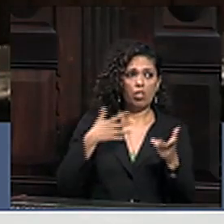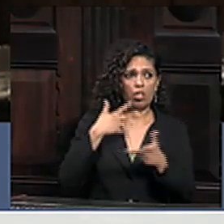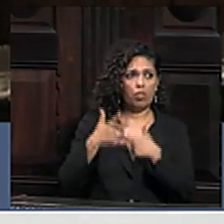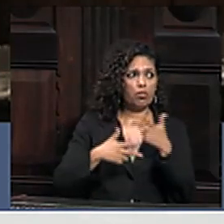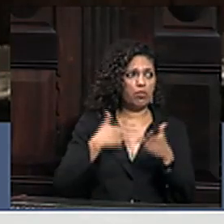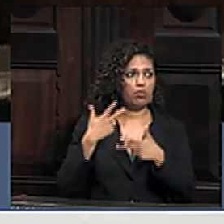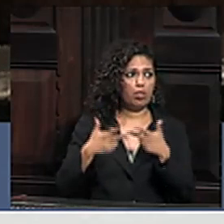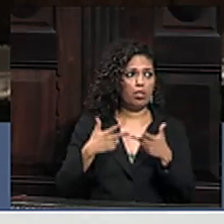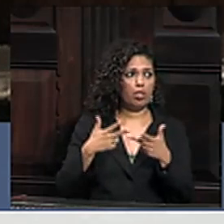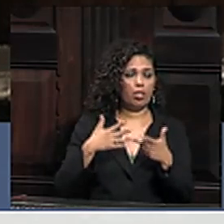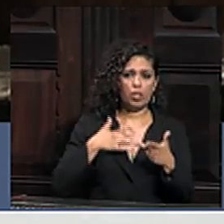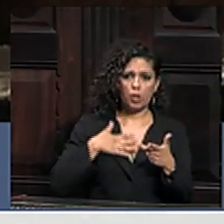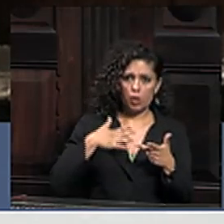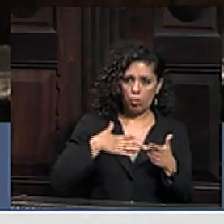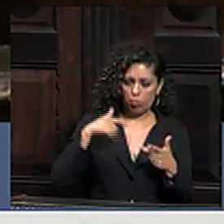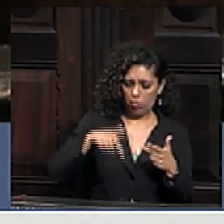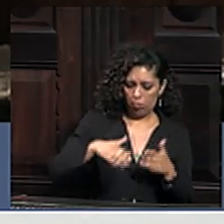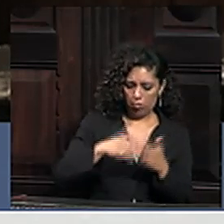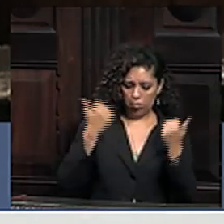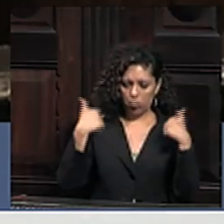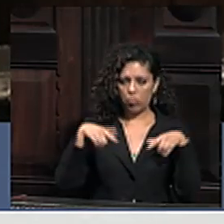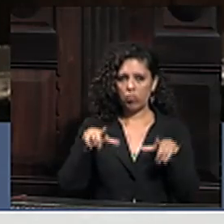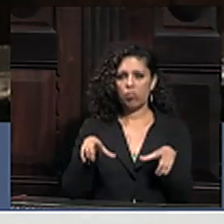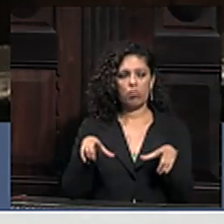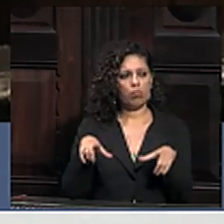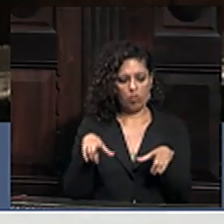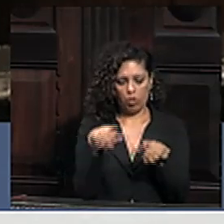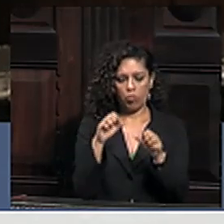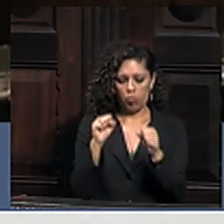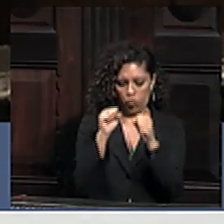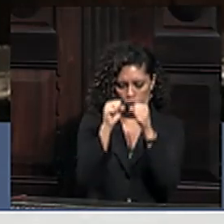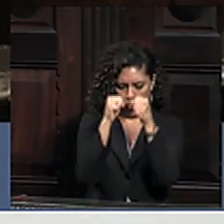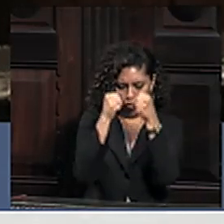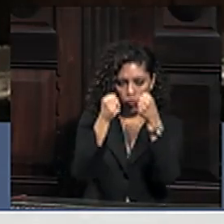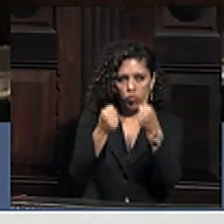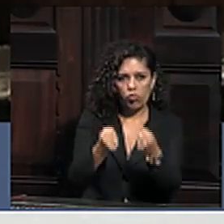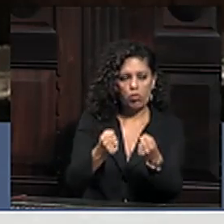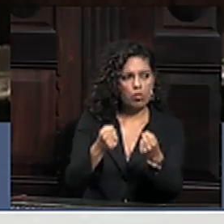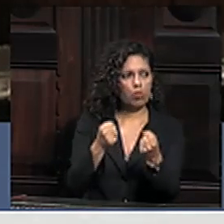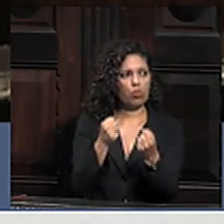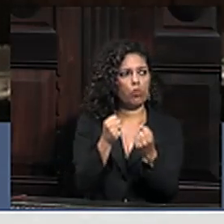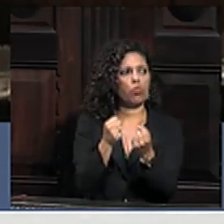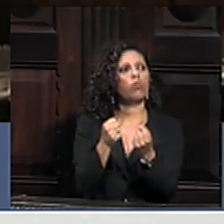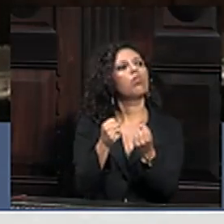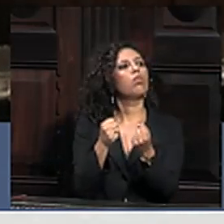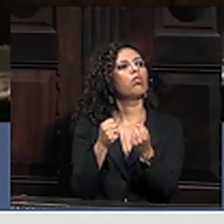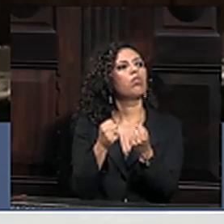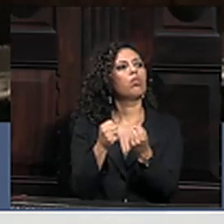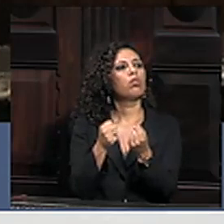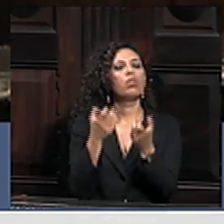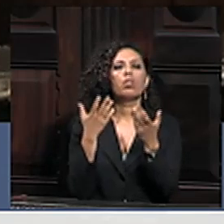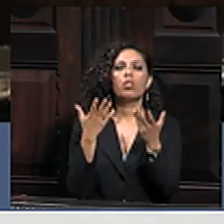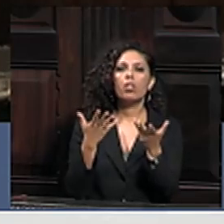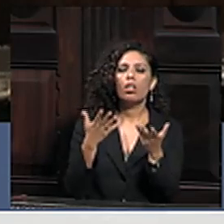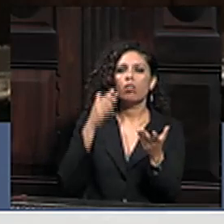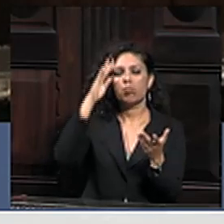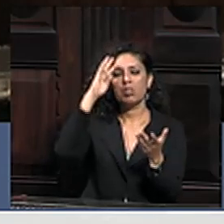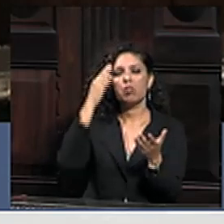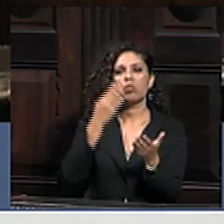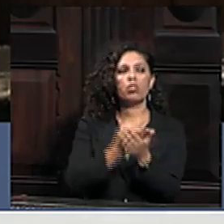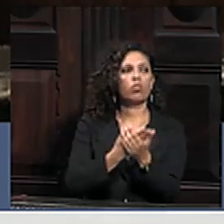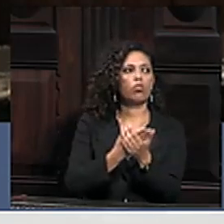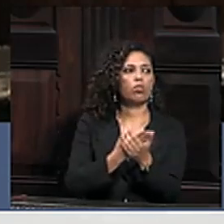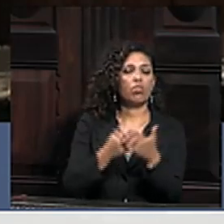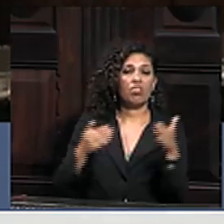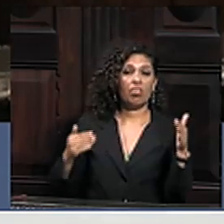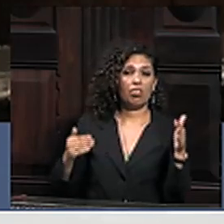no exercício do meu mandato, fiz um esforço muito grande com o governador Pezão e tenho certeza que até